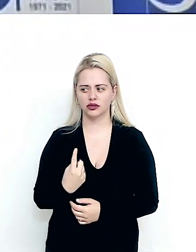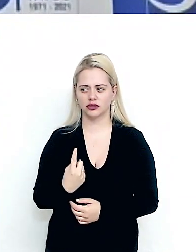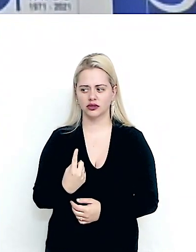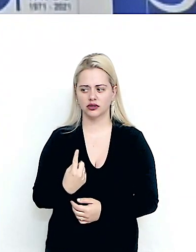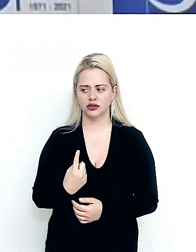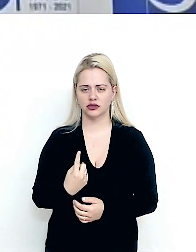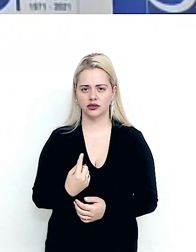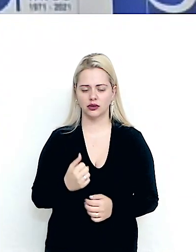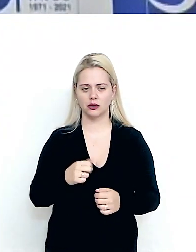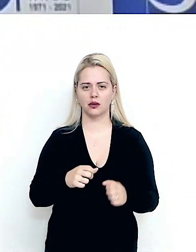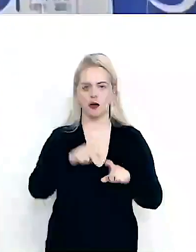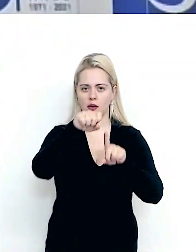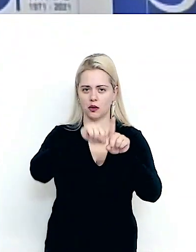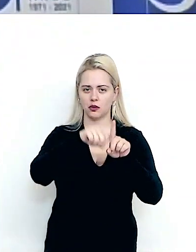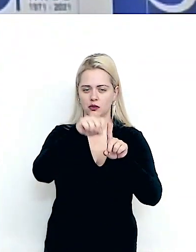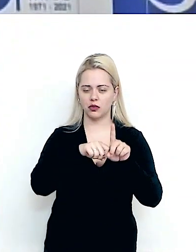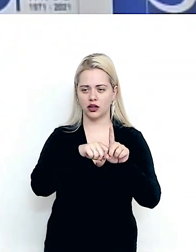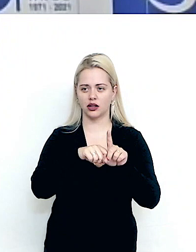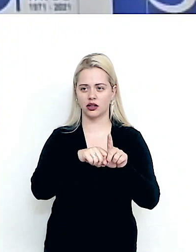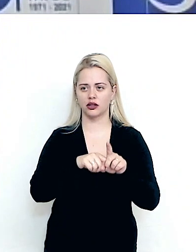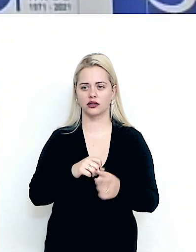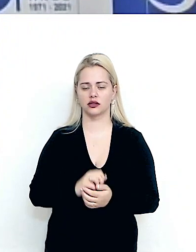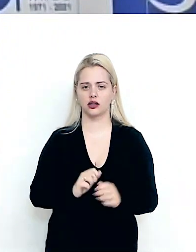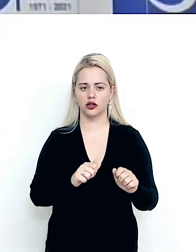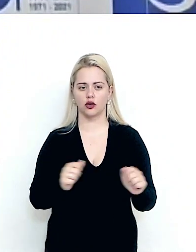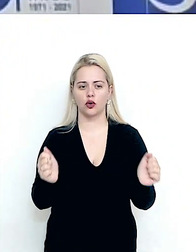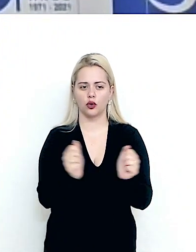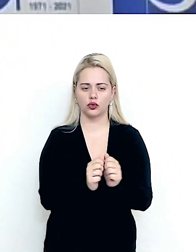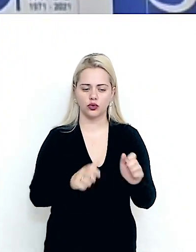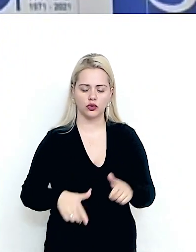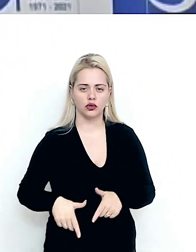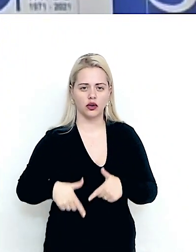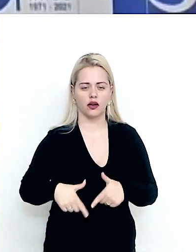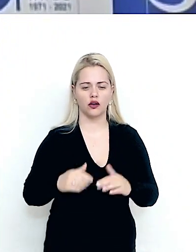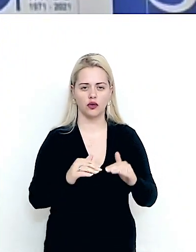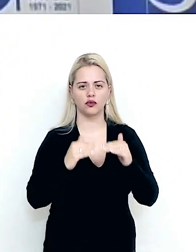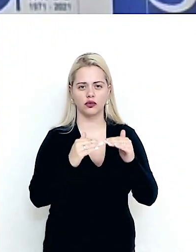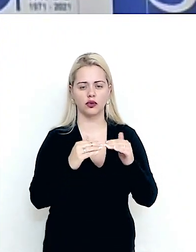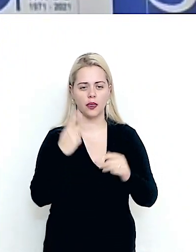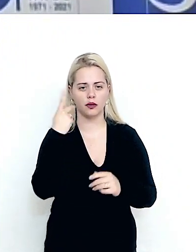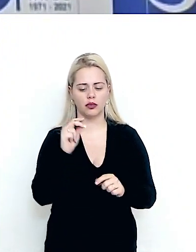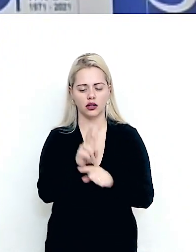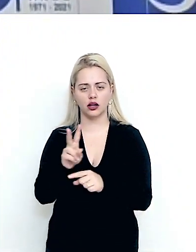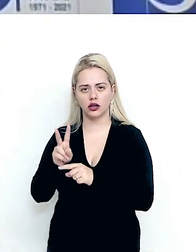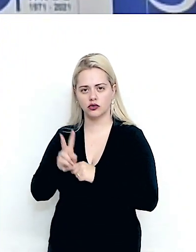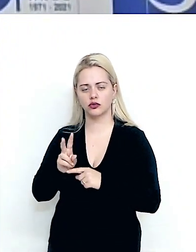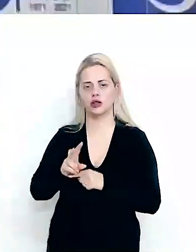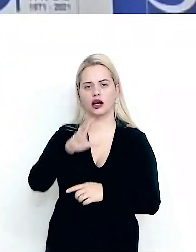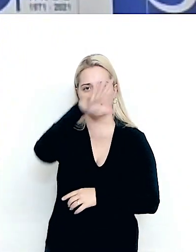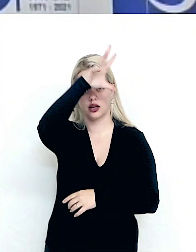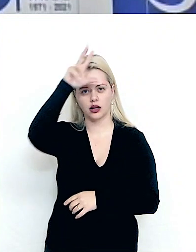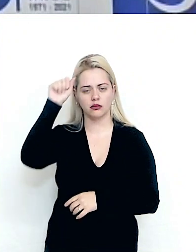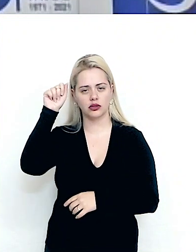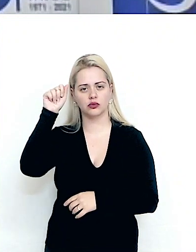graves de seca, houve uma mobilização que incluiu as Forças Armadas para ajudar a apagar queimadas na Amazônia. Ou seja,